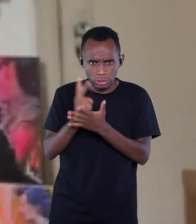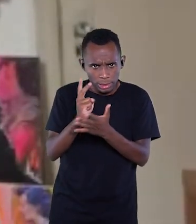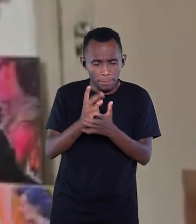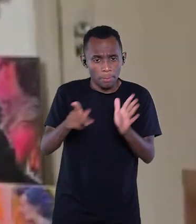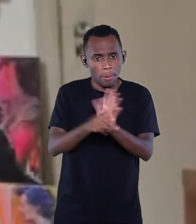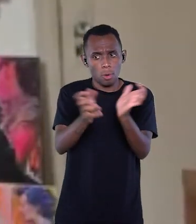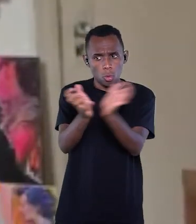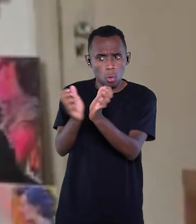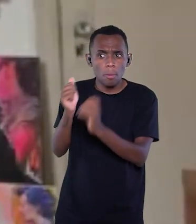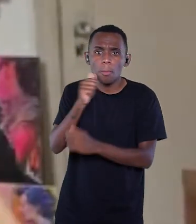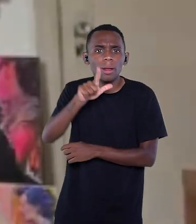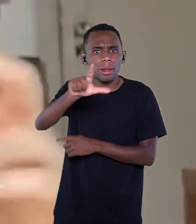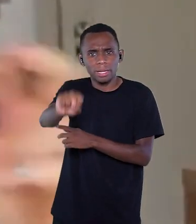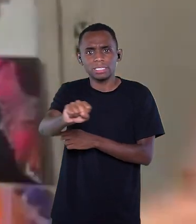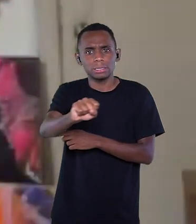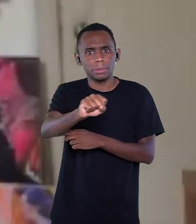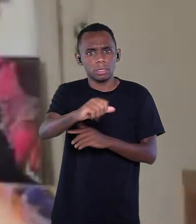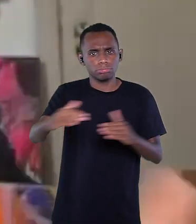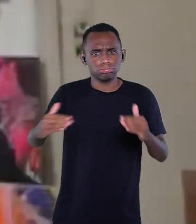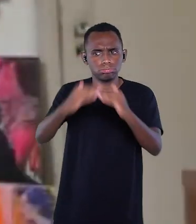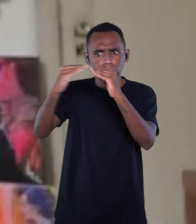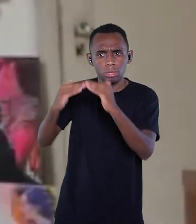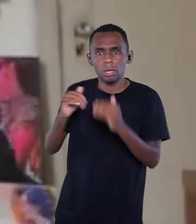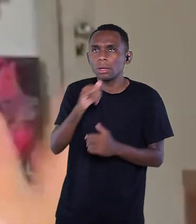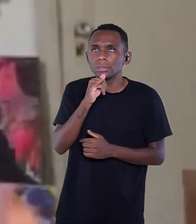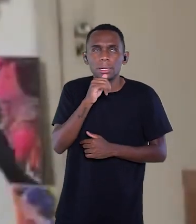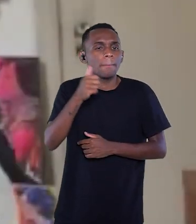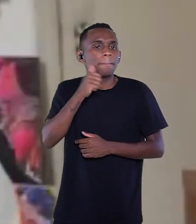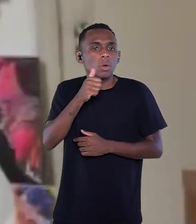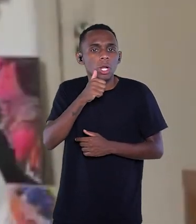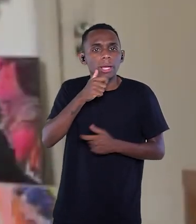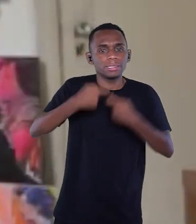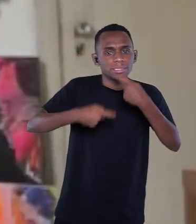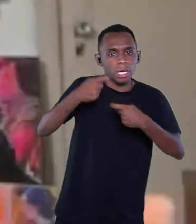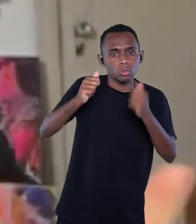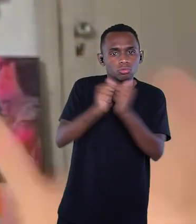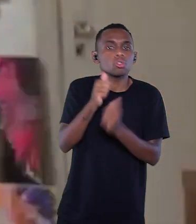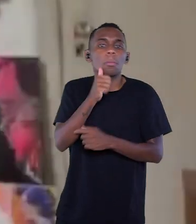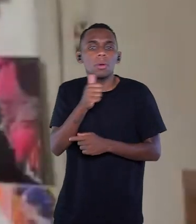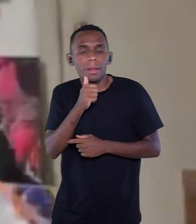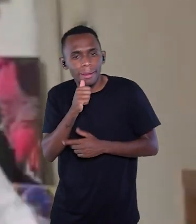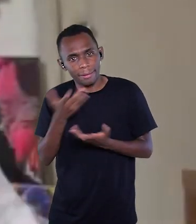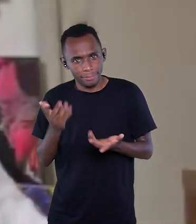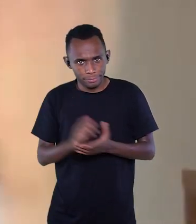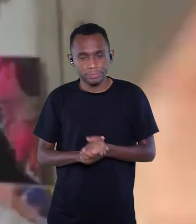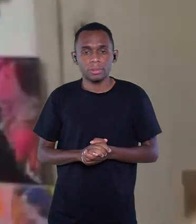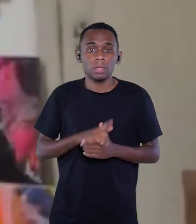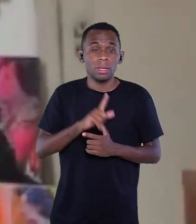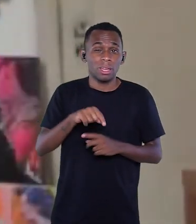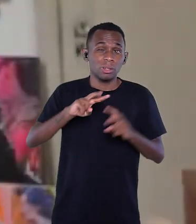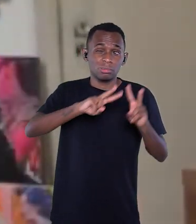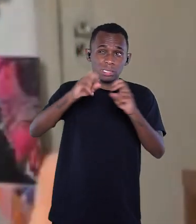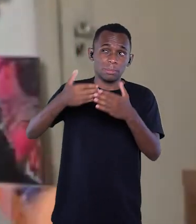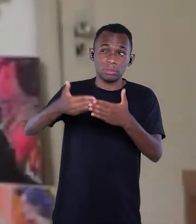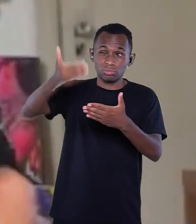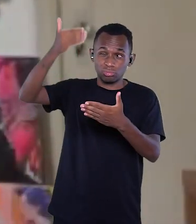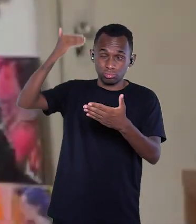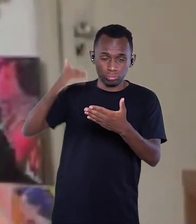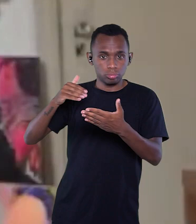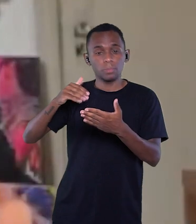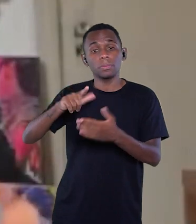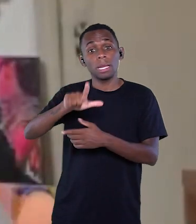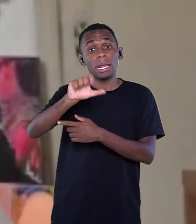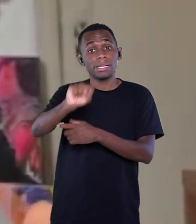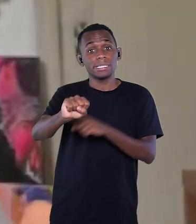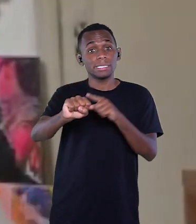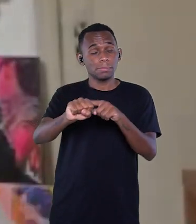as lésbicas, né? As mulheres que transavam com mulheres, as mulheres que se relacionavam com mulheres, isso não é um termo tão antigo assim.